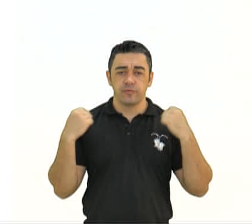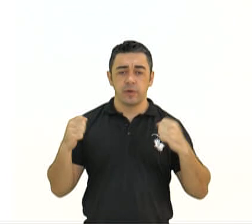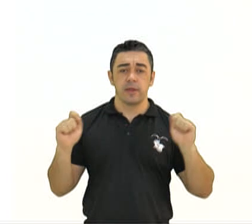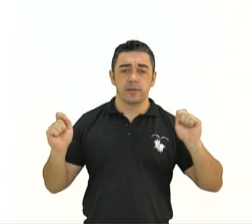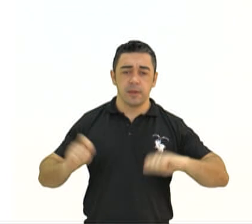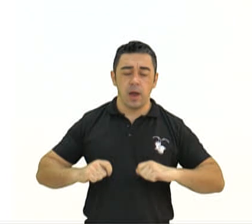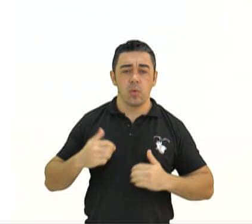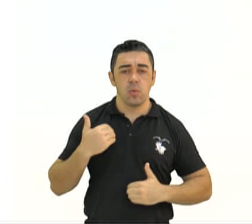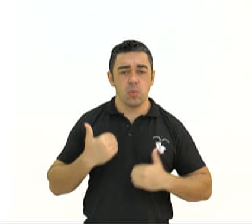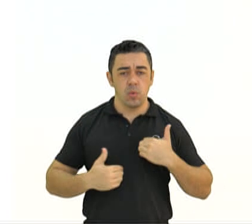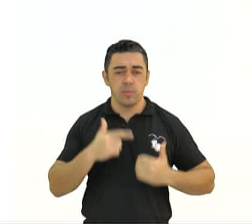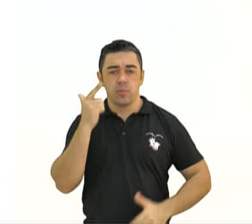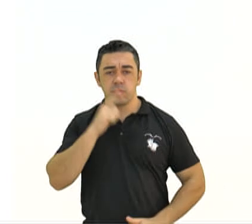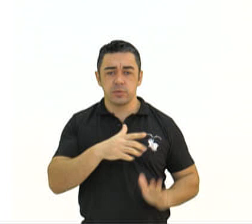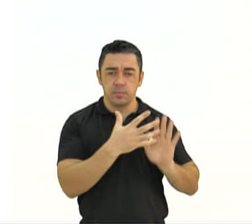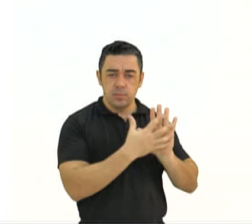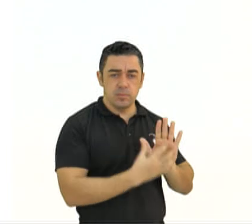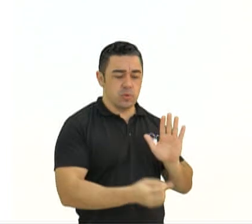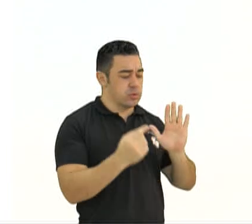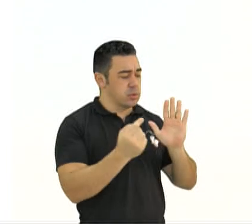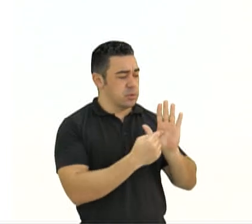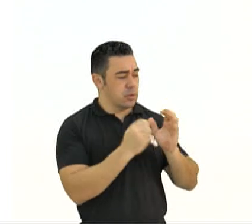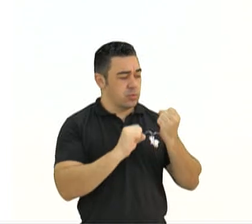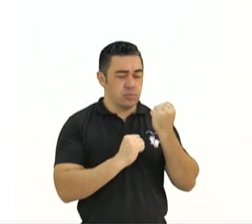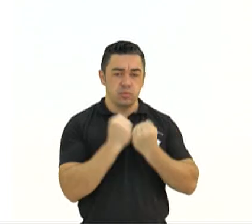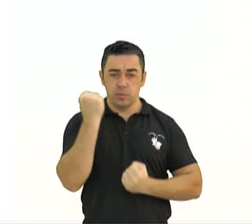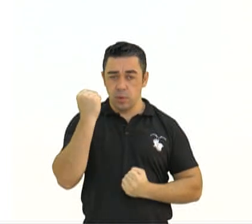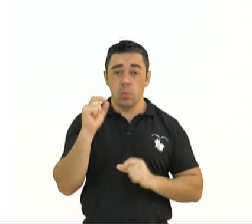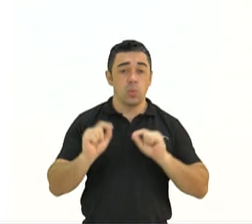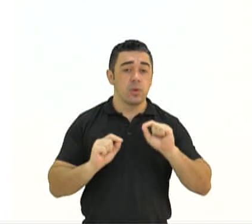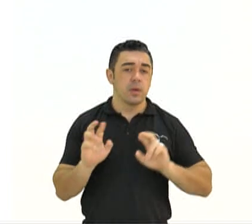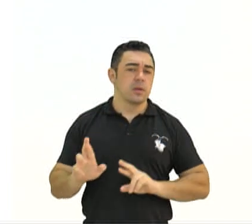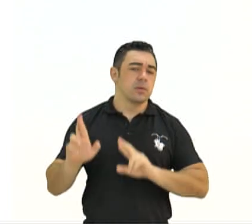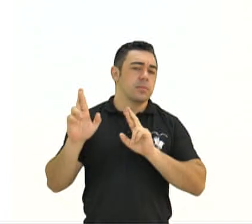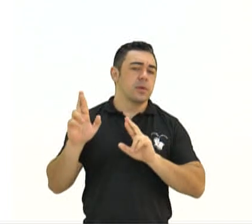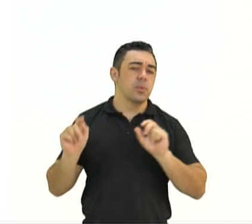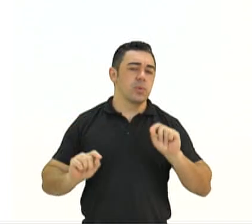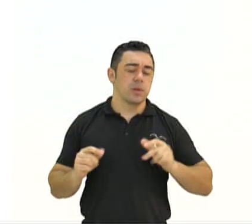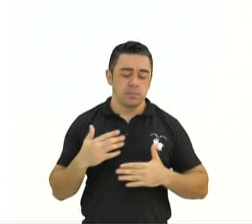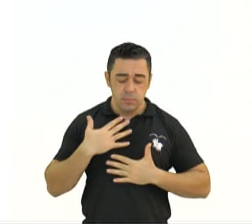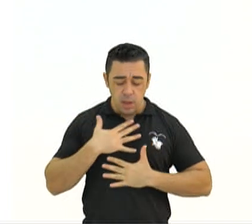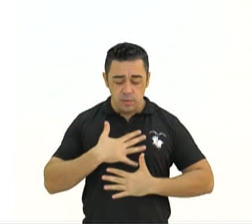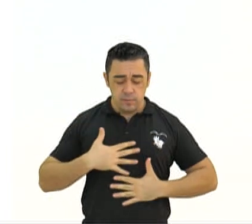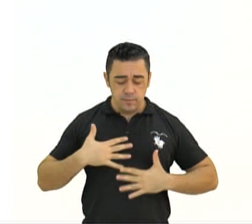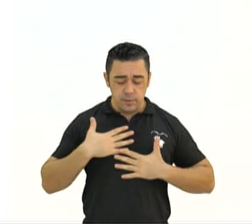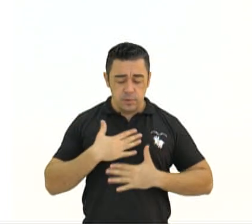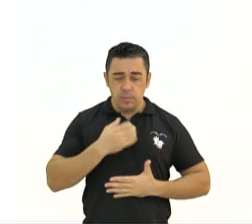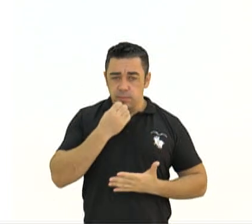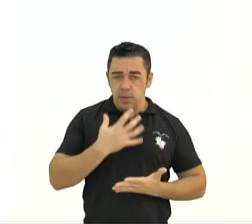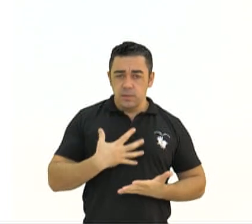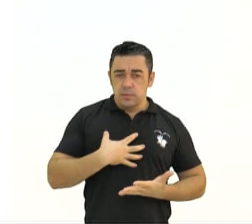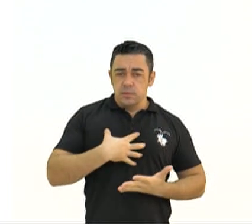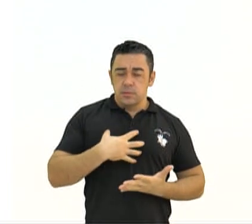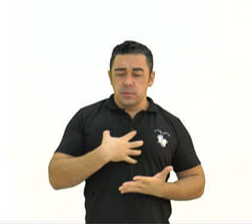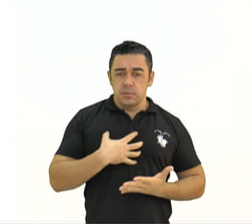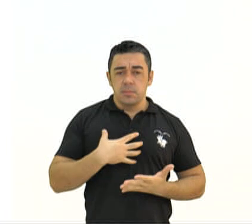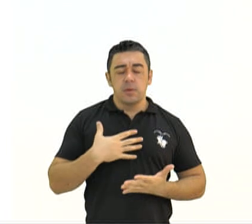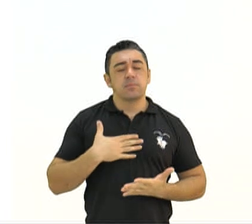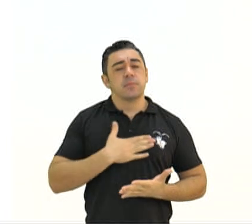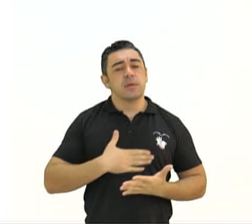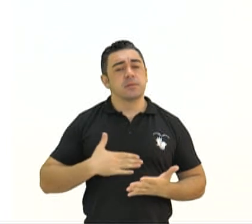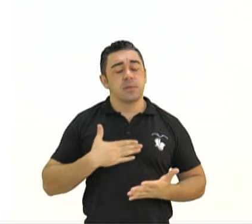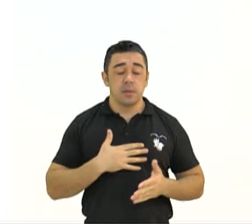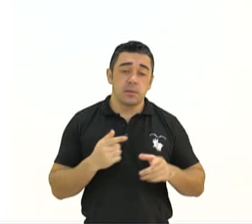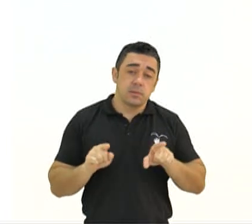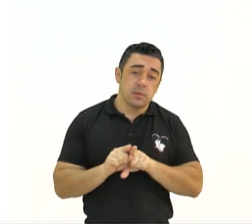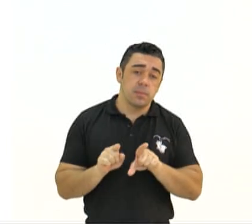a aquisição deste corpo modelo de sucesso, na expectativa de uma eventual satisfação, bem-estar e prazer, tendo